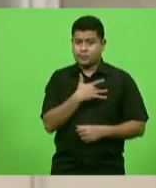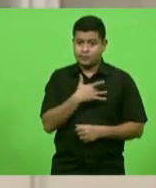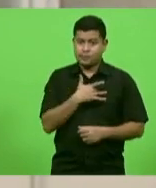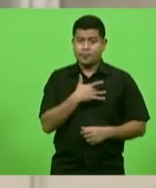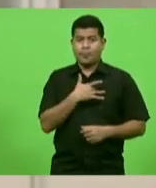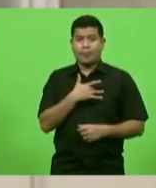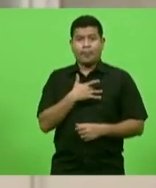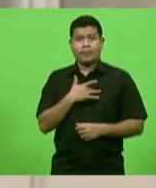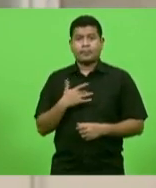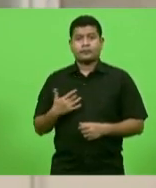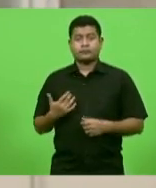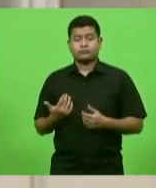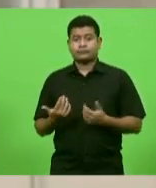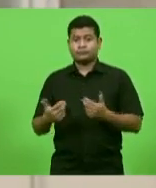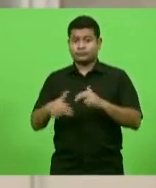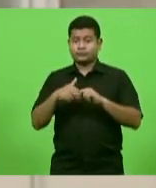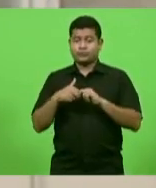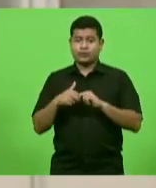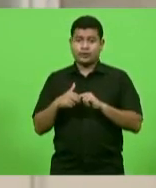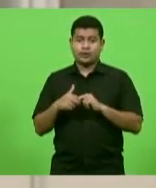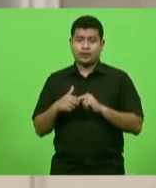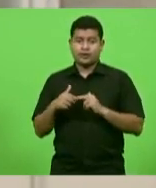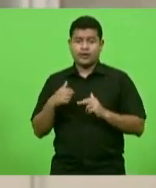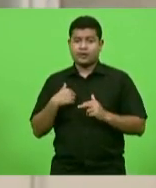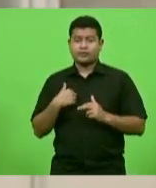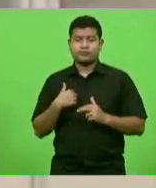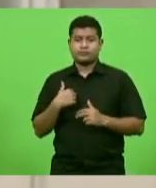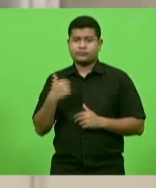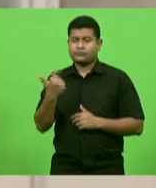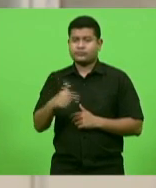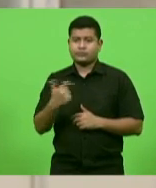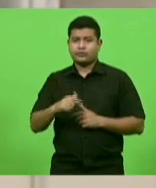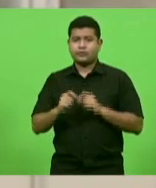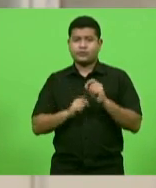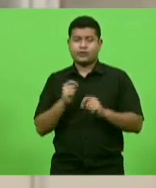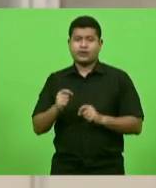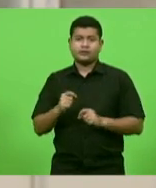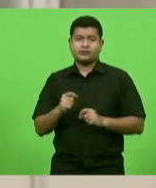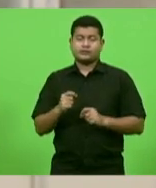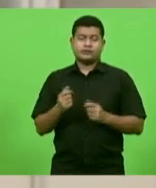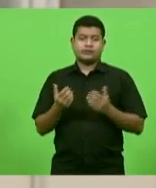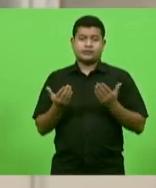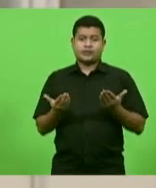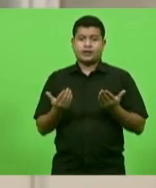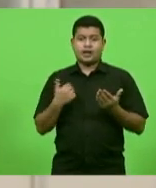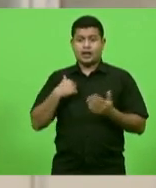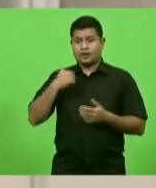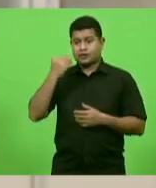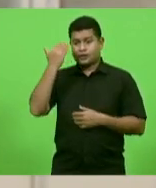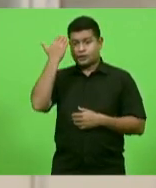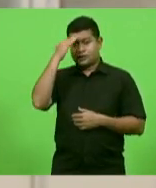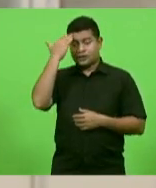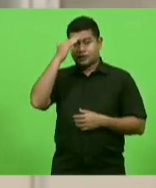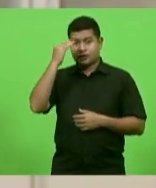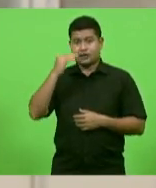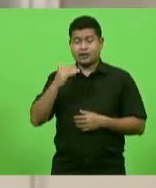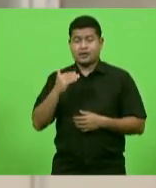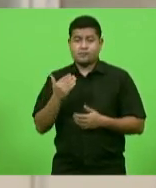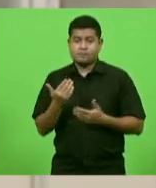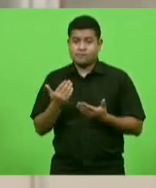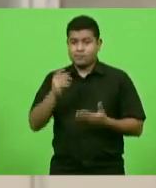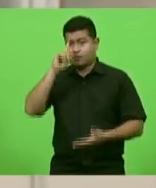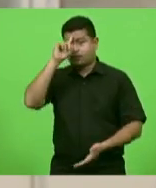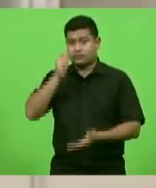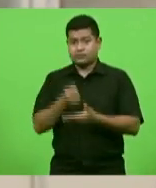por quanto não faria sentido algum autoridade decidir e motivadamente